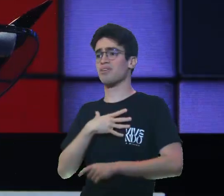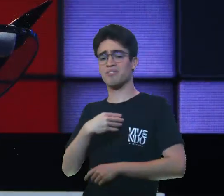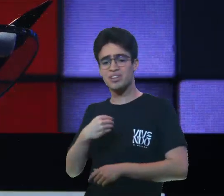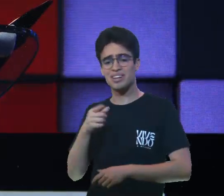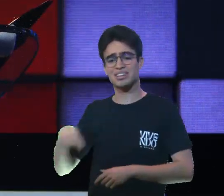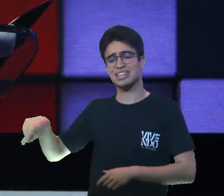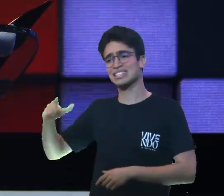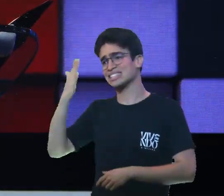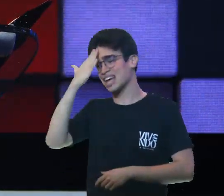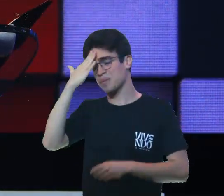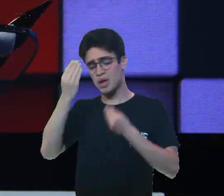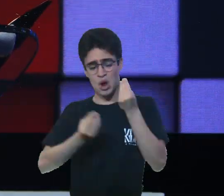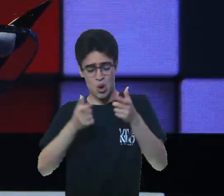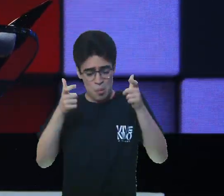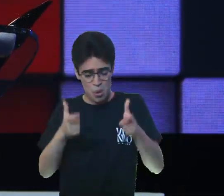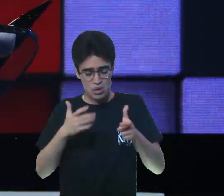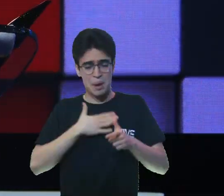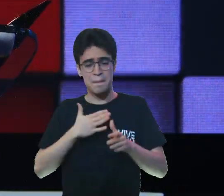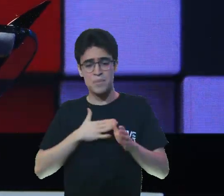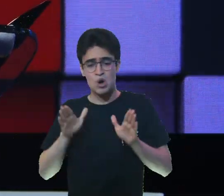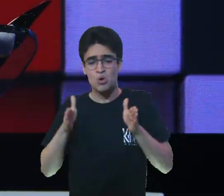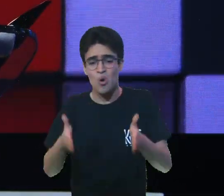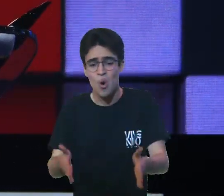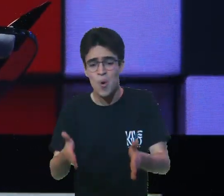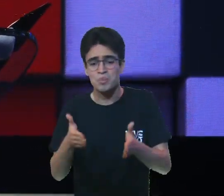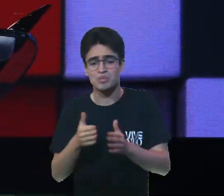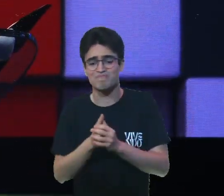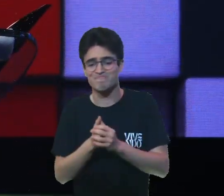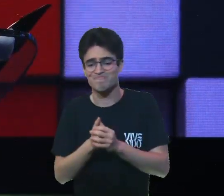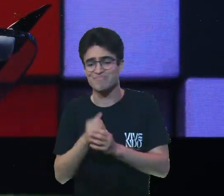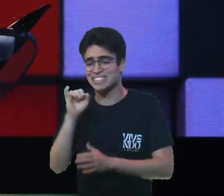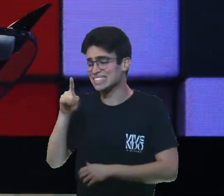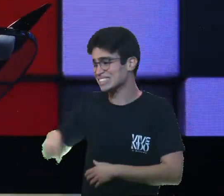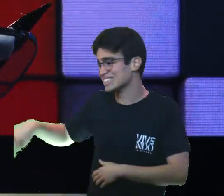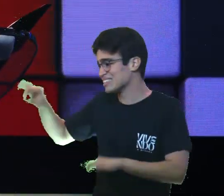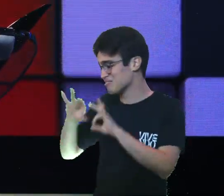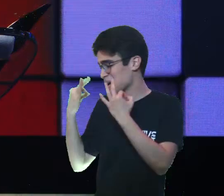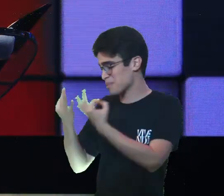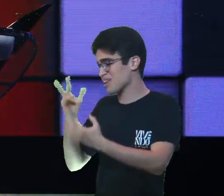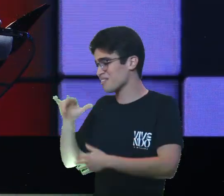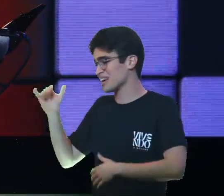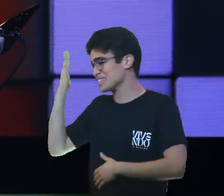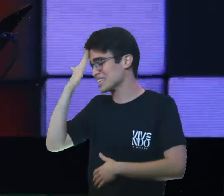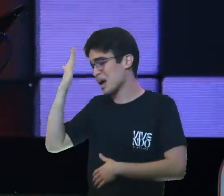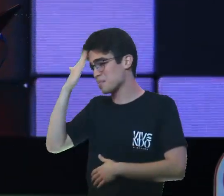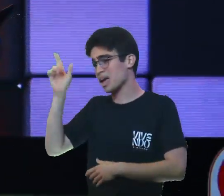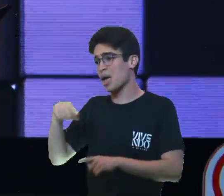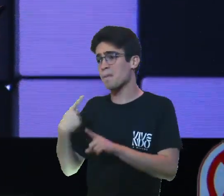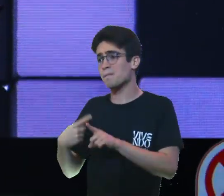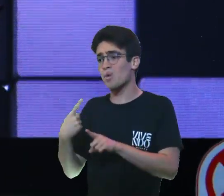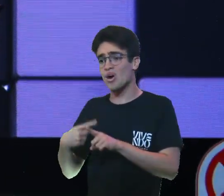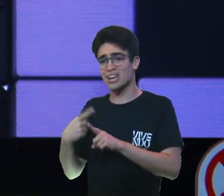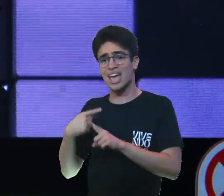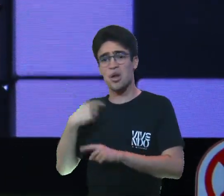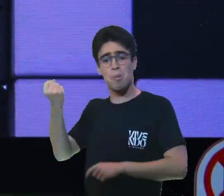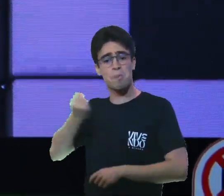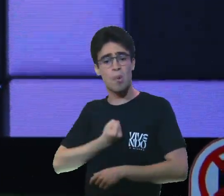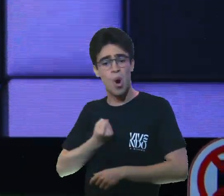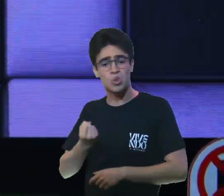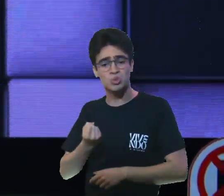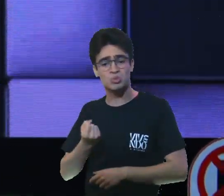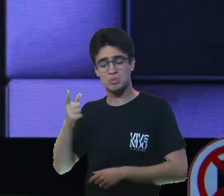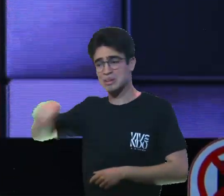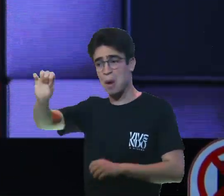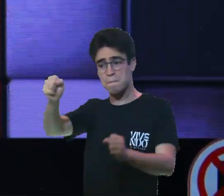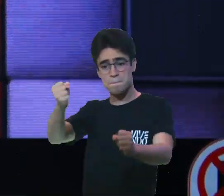o meu corpo foi enterrado? Será que eles saberão o porquê, a razão de eu ter sido morto?